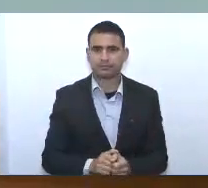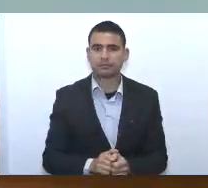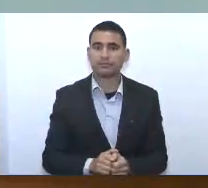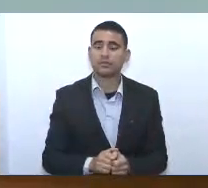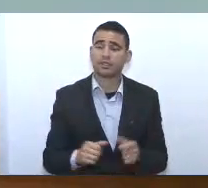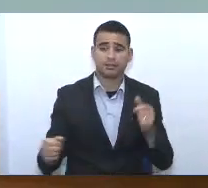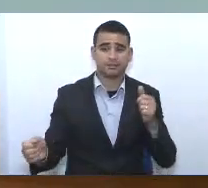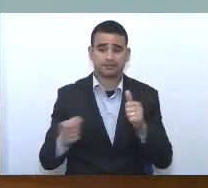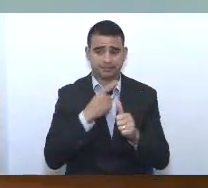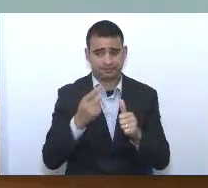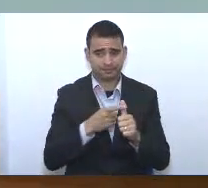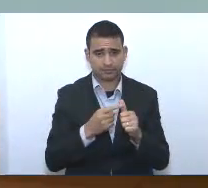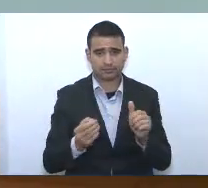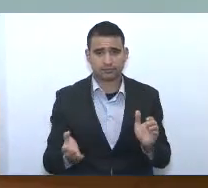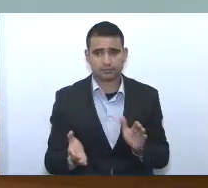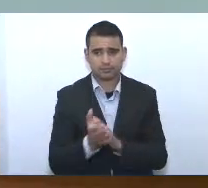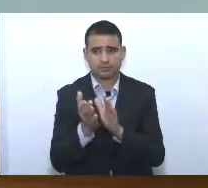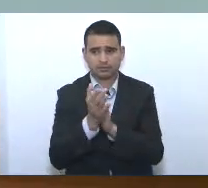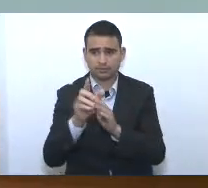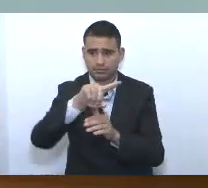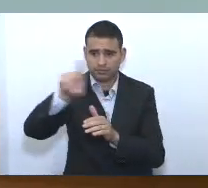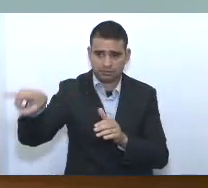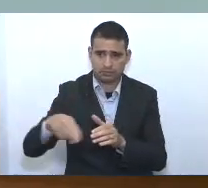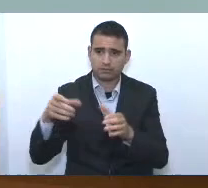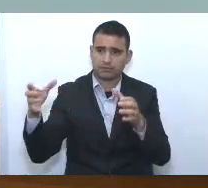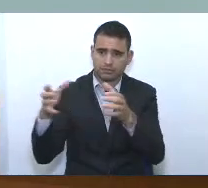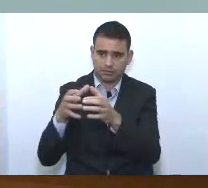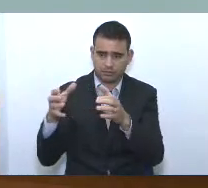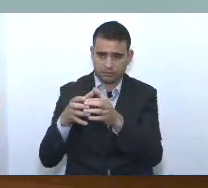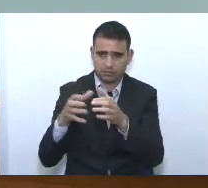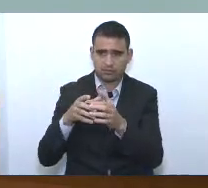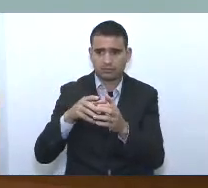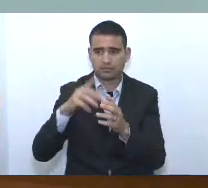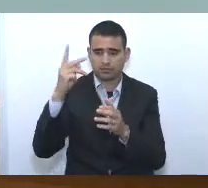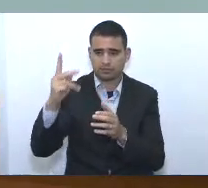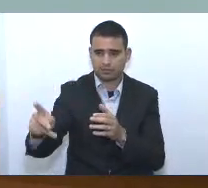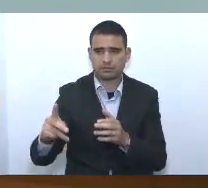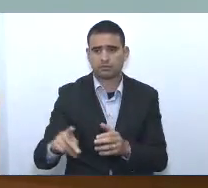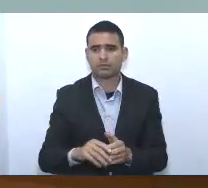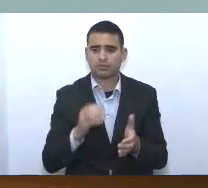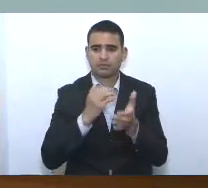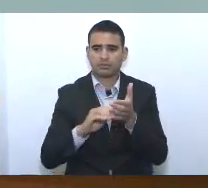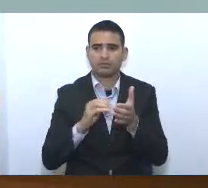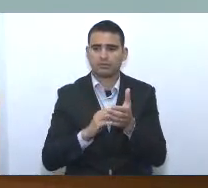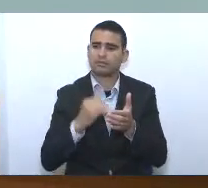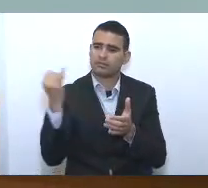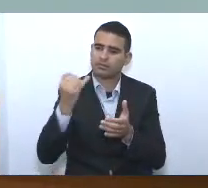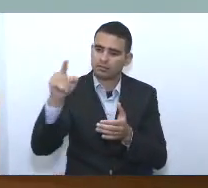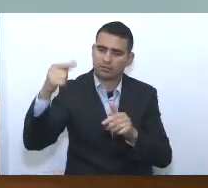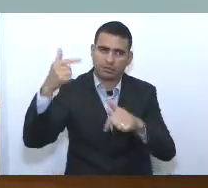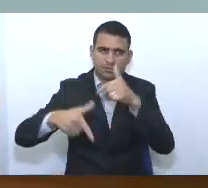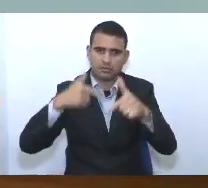parabenizar, secretário, você e toda a equipe da Secretaria de Assuntos Jurídicos pelo trabalho que tem sido feito na cidade de Guarulhos,